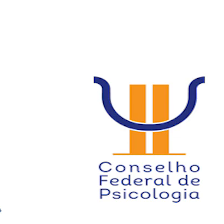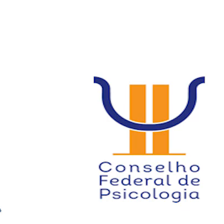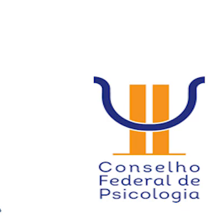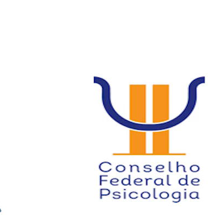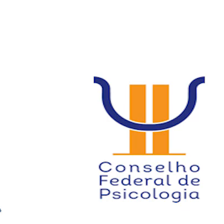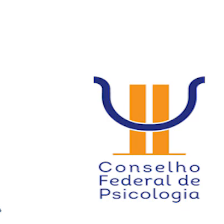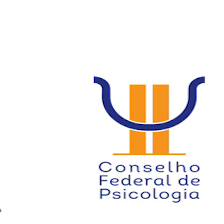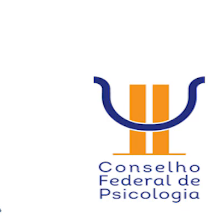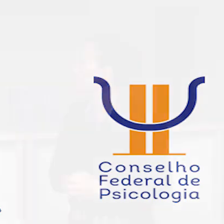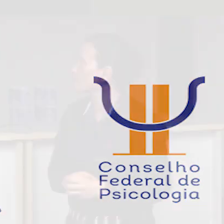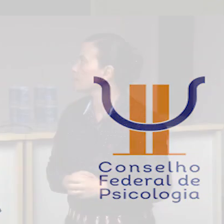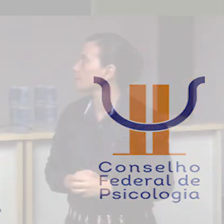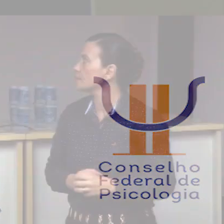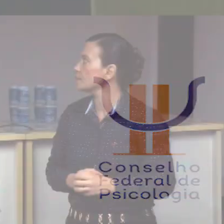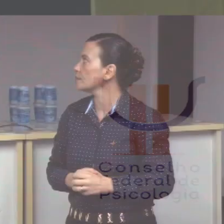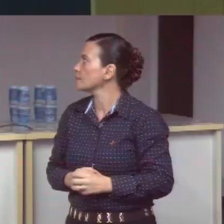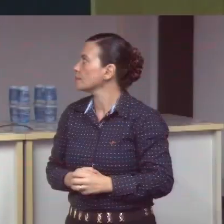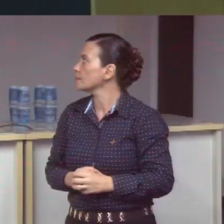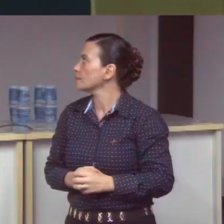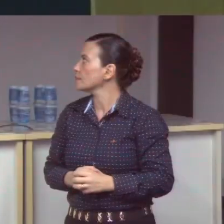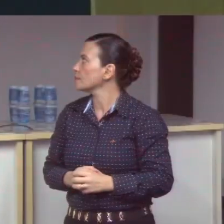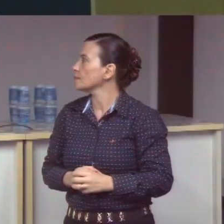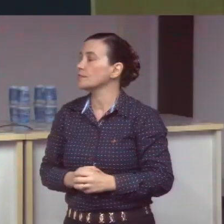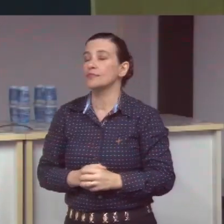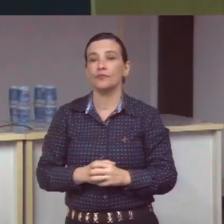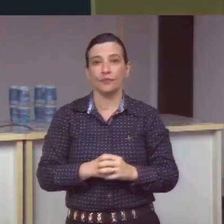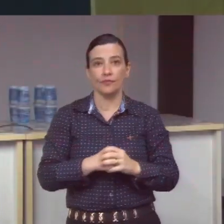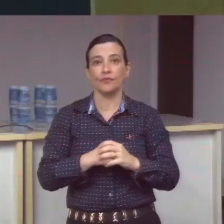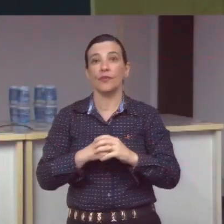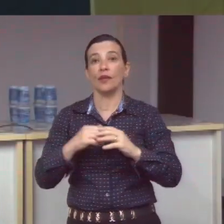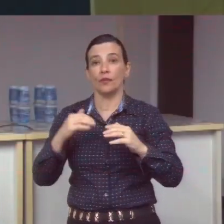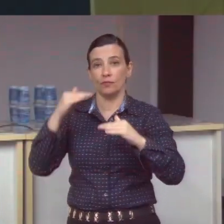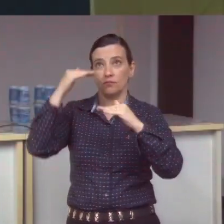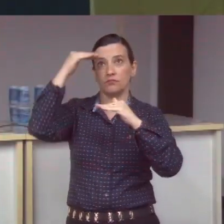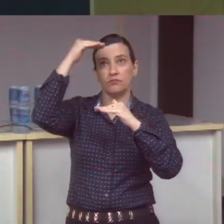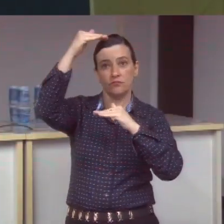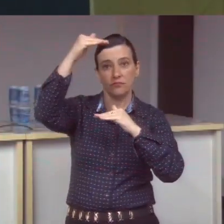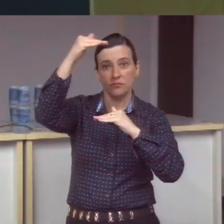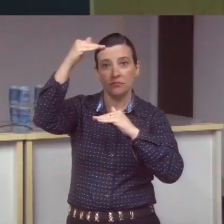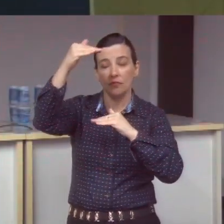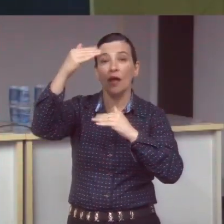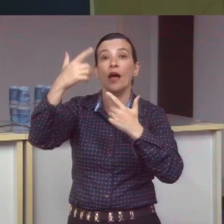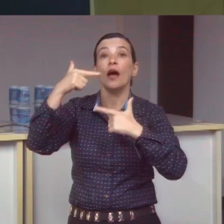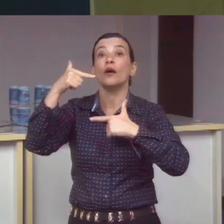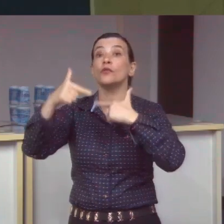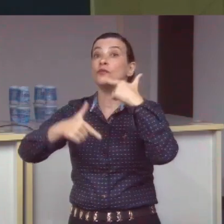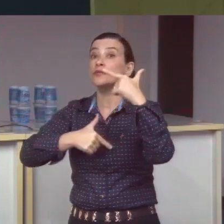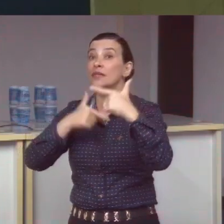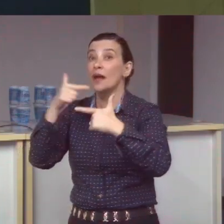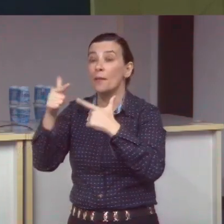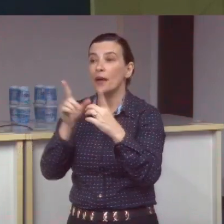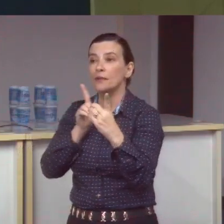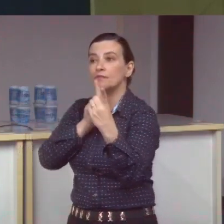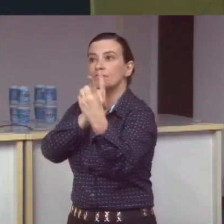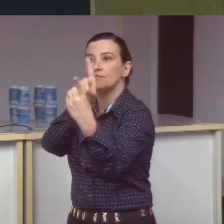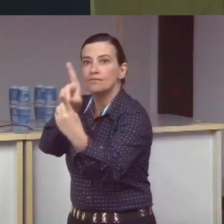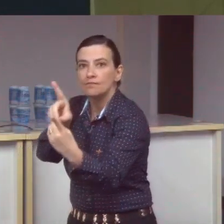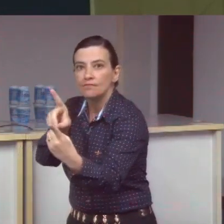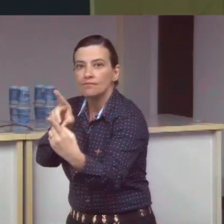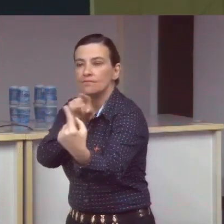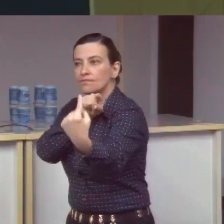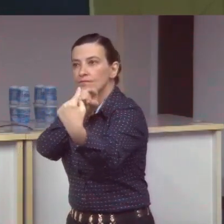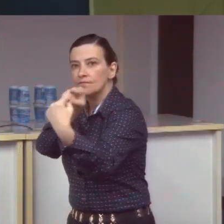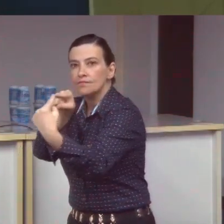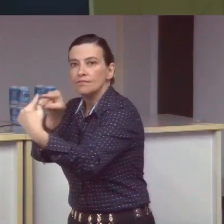menor, o serviço especializado. Então, isso faz a gente pensar assim, como especialistas,